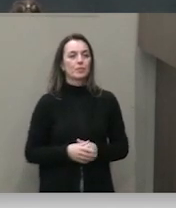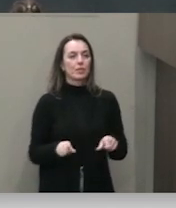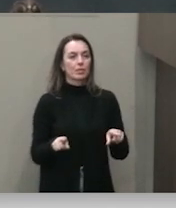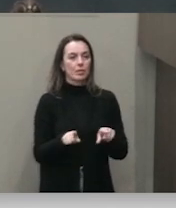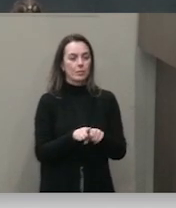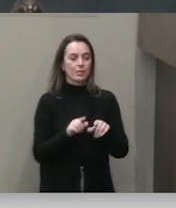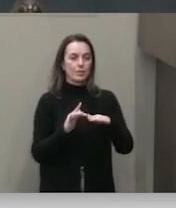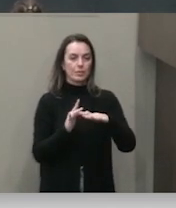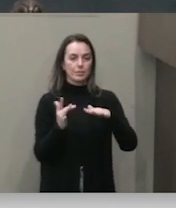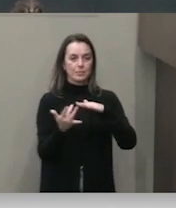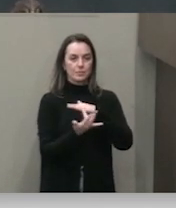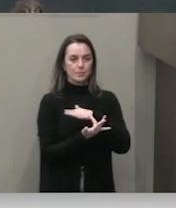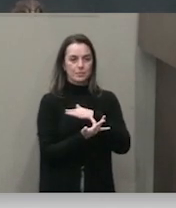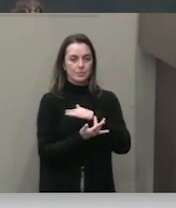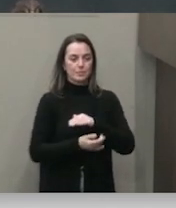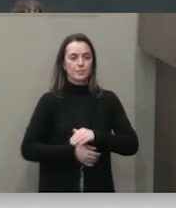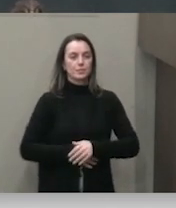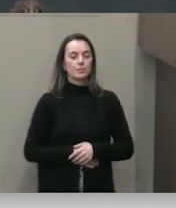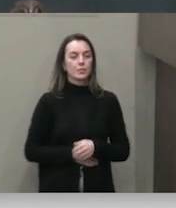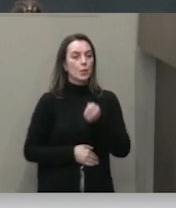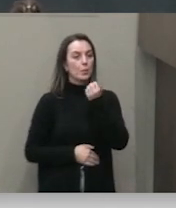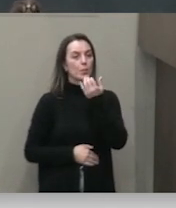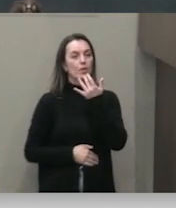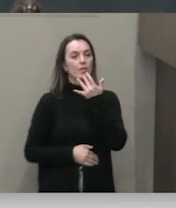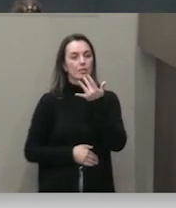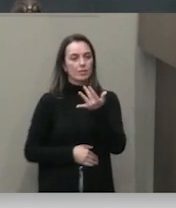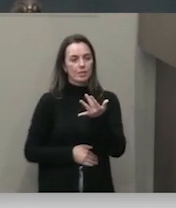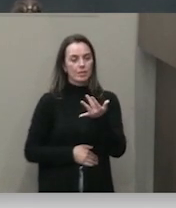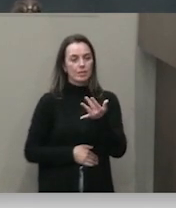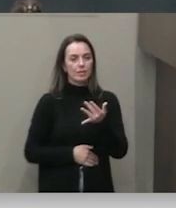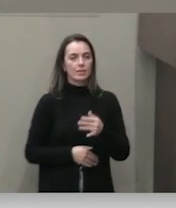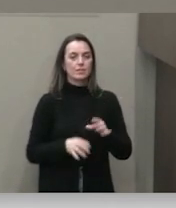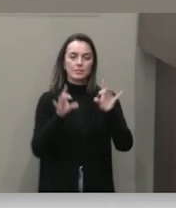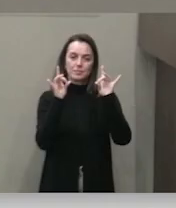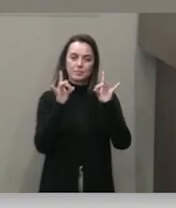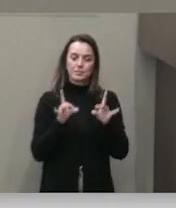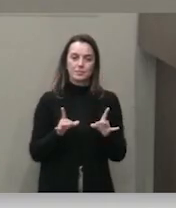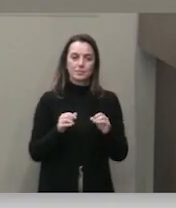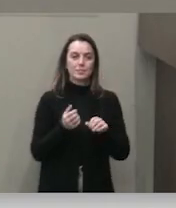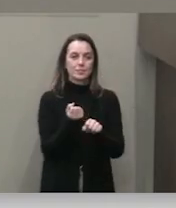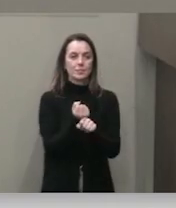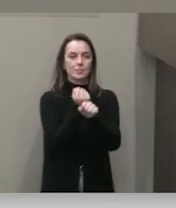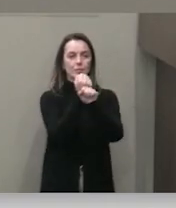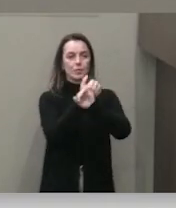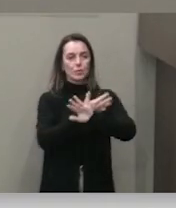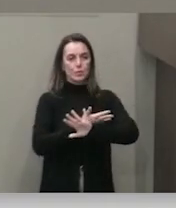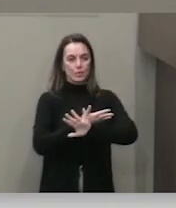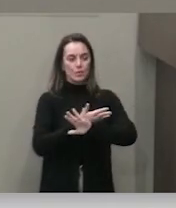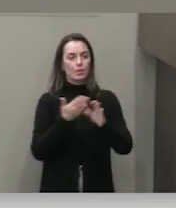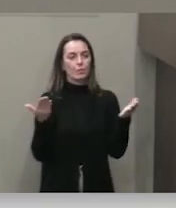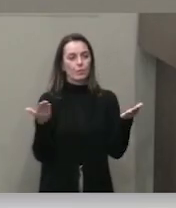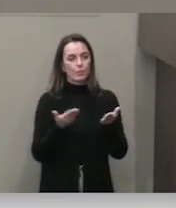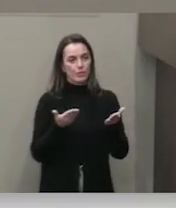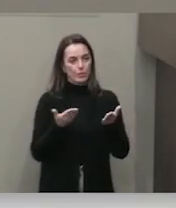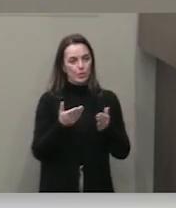redes sociais. Uma boa tarde especial aos trabalhadores da Codepas que hoje acompanham esta